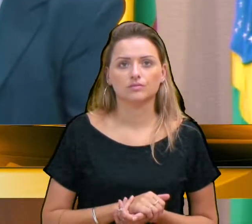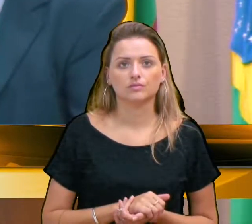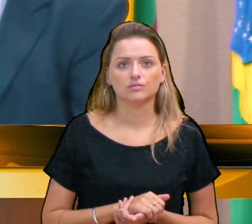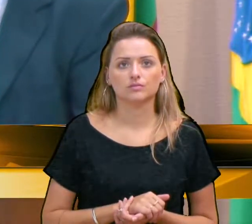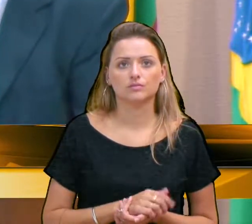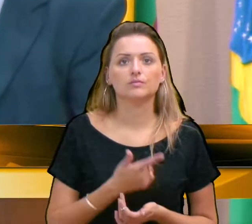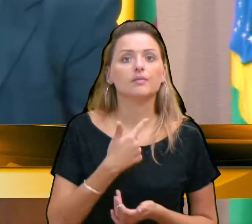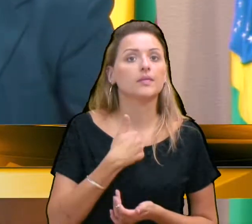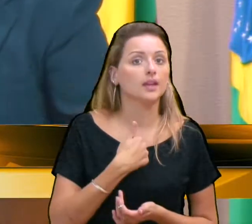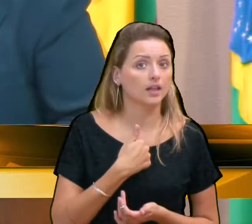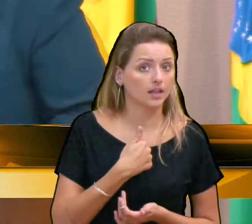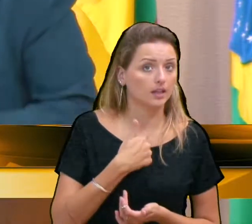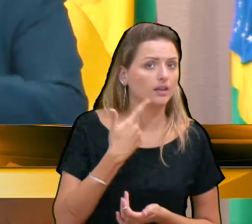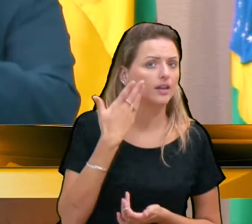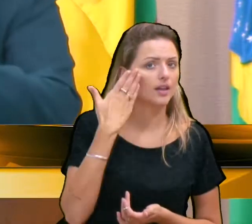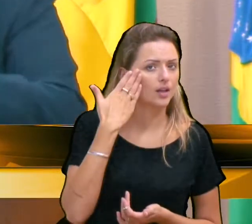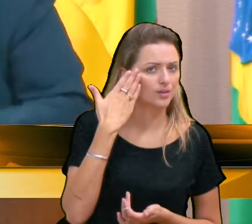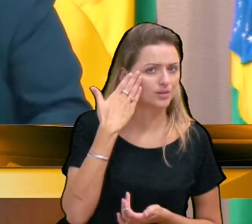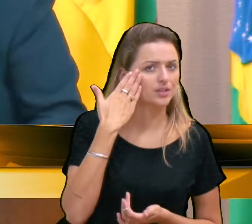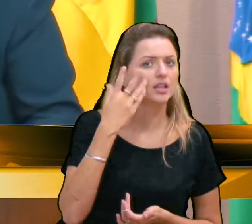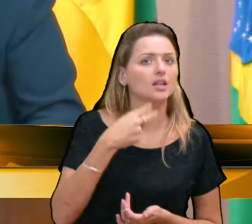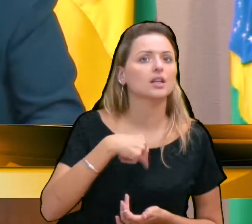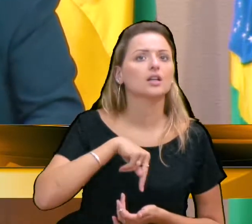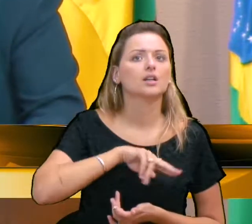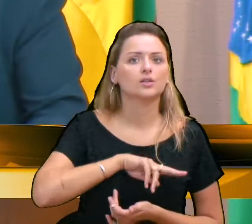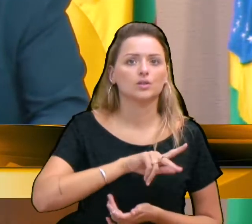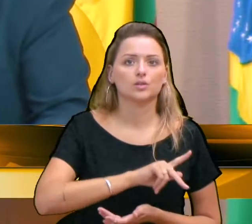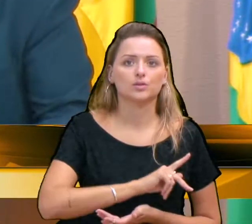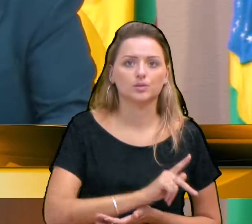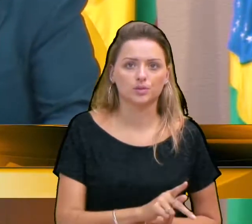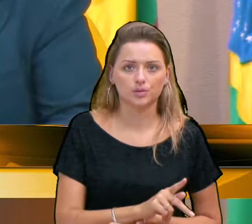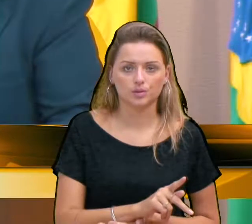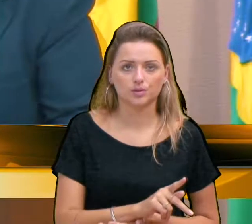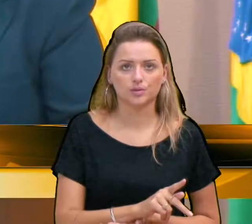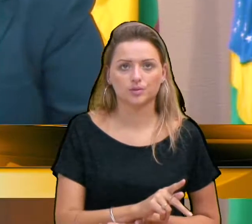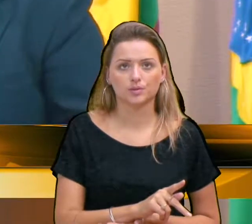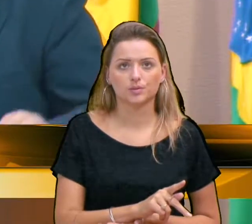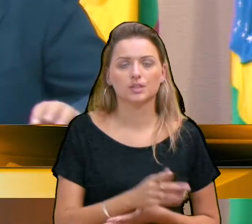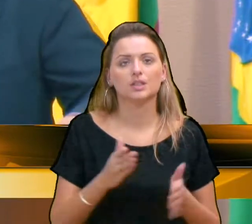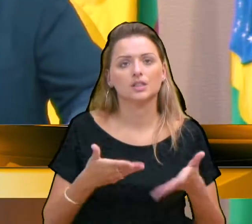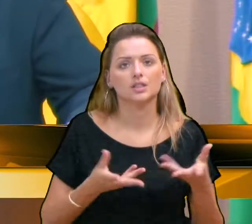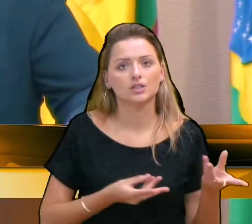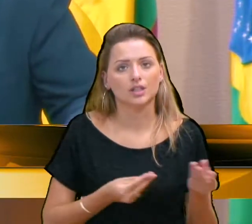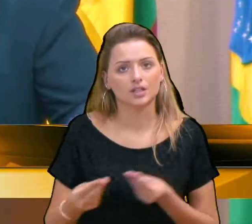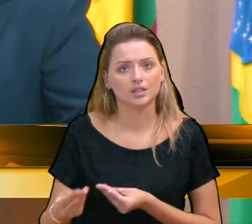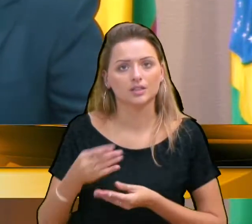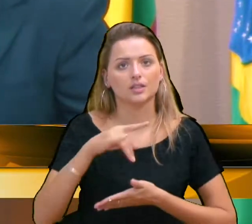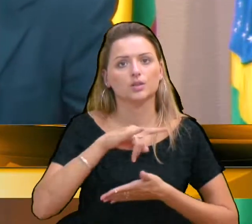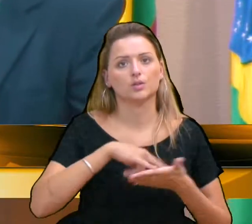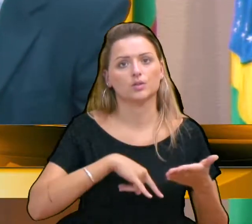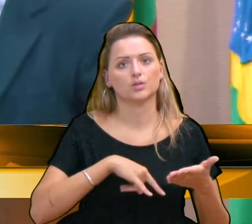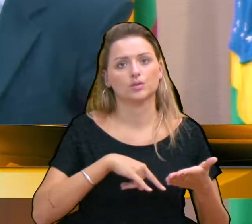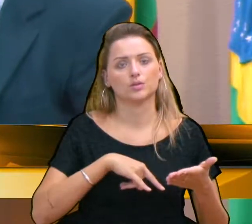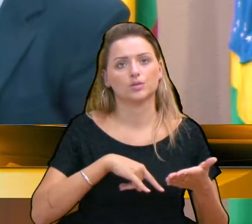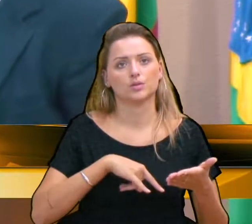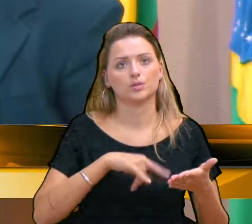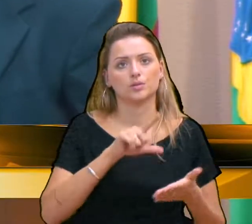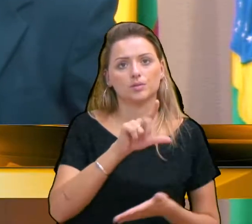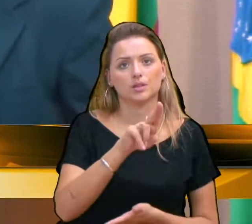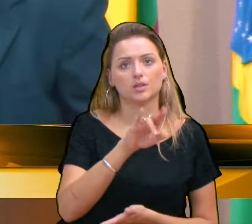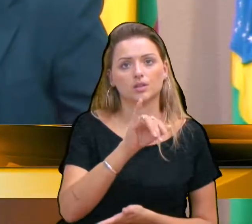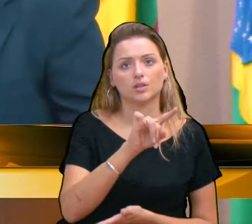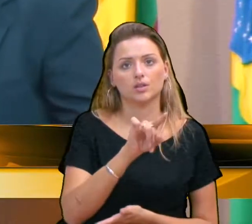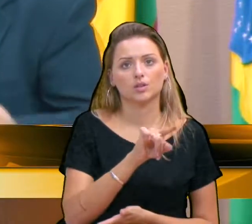Eu sei que nosso presidente já tinha feito... Foi entregado o requerimento ao Luiz Caetano, de novo,